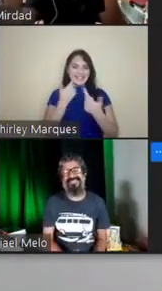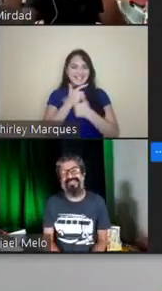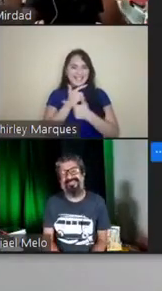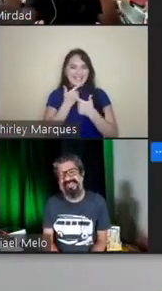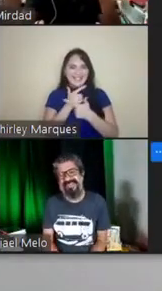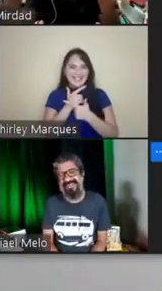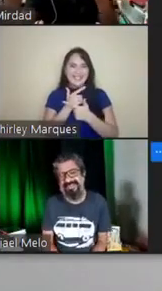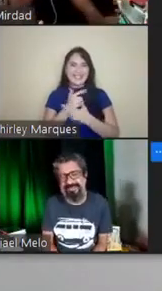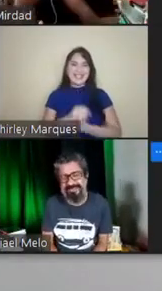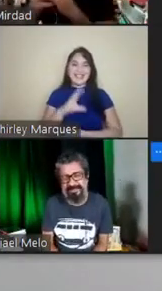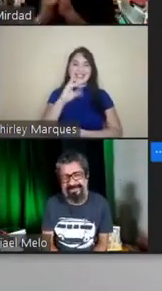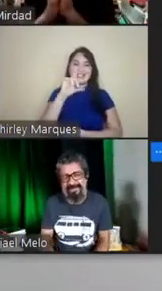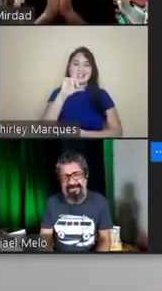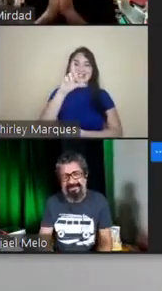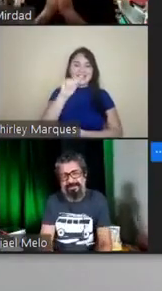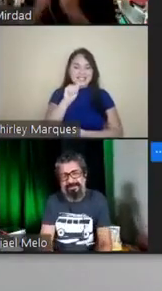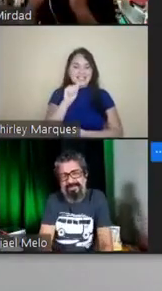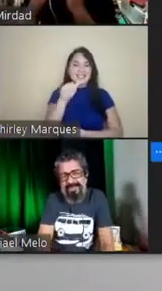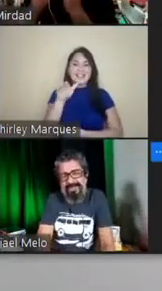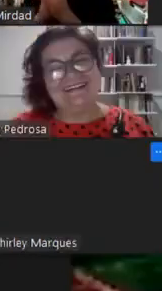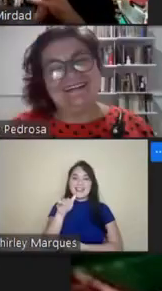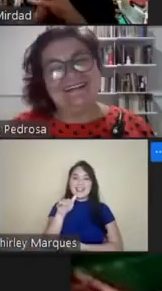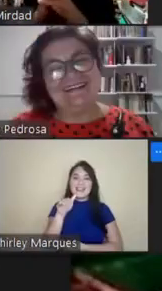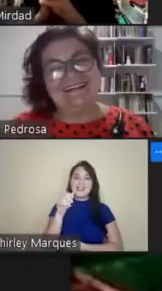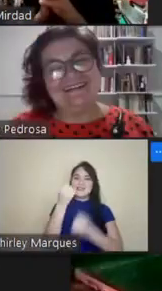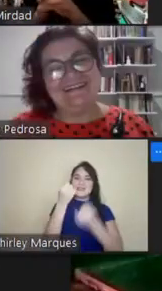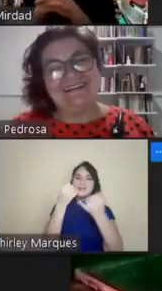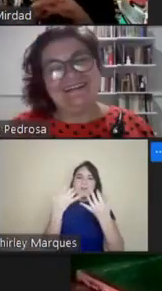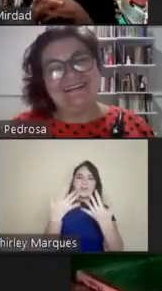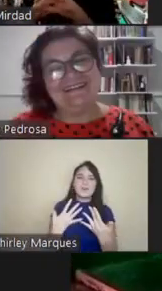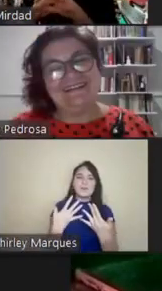Tida, vem cá, fala aí, então, assim...